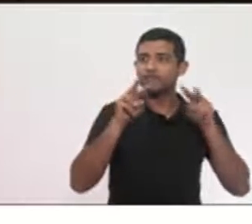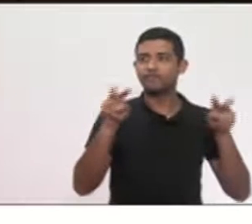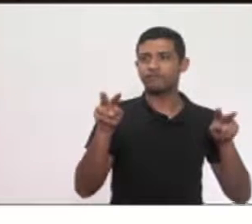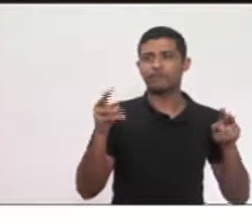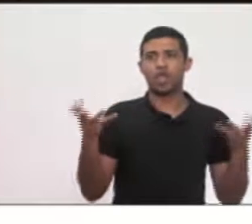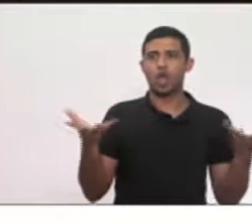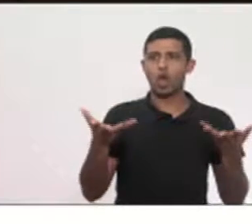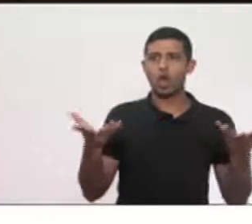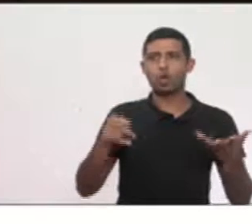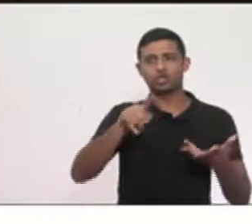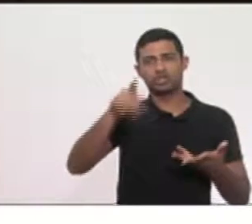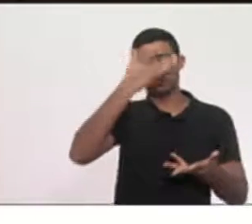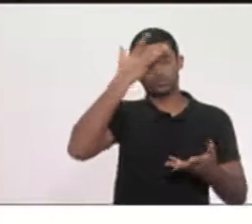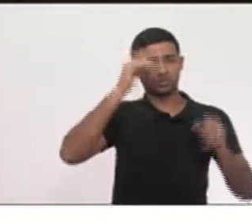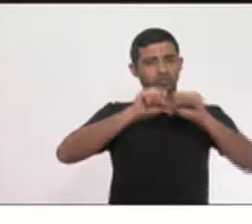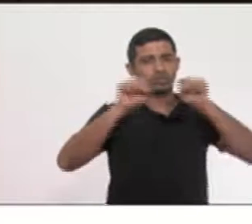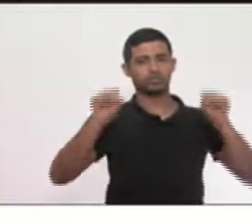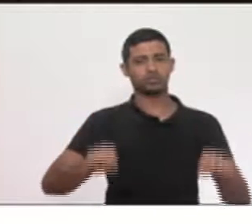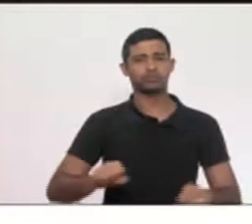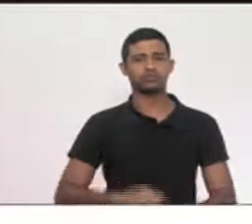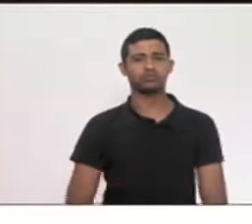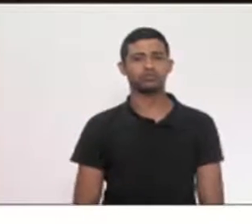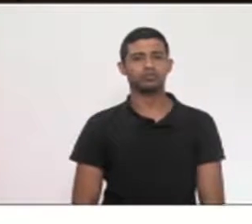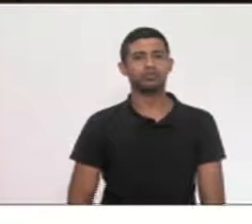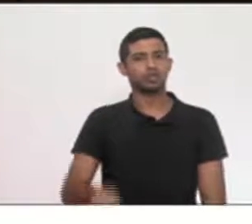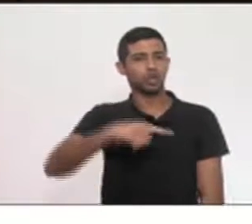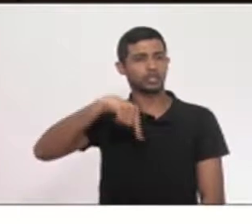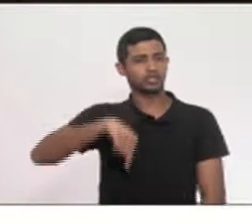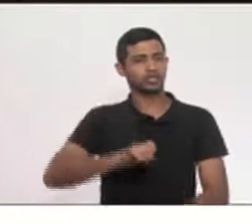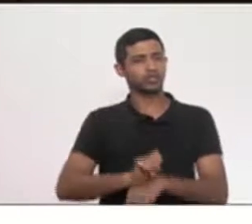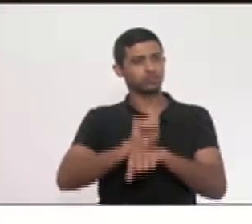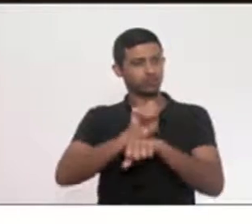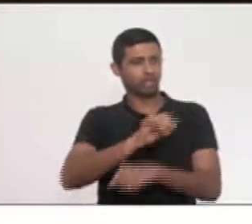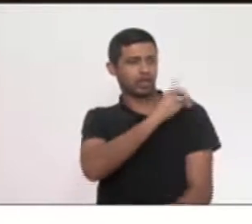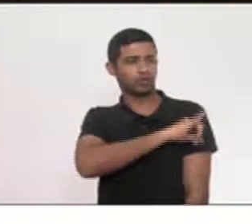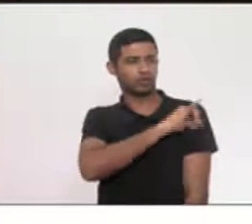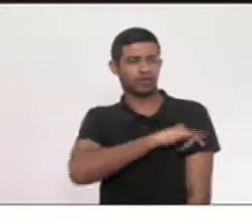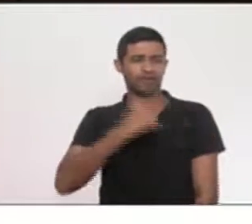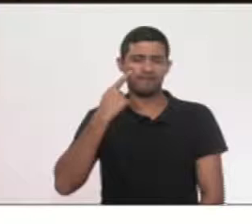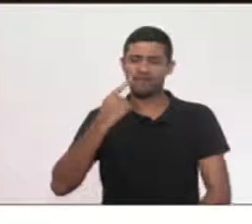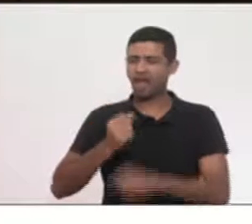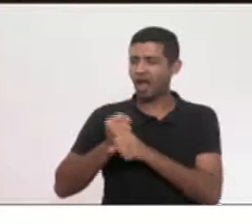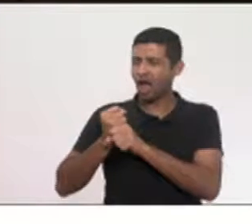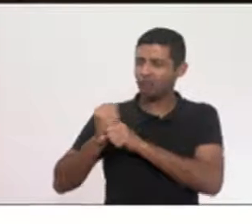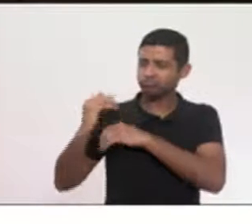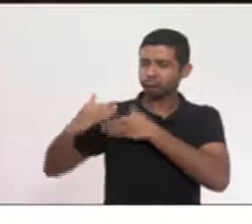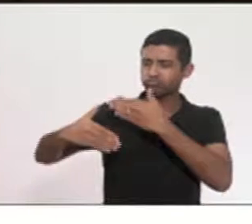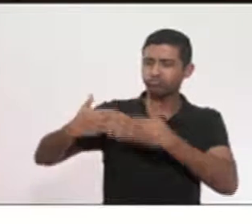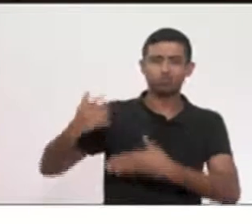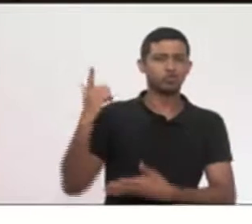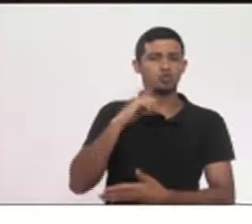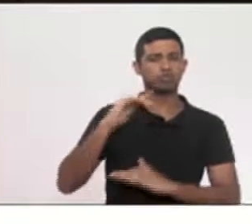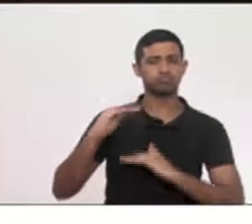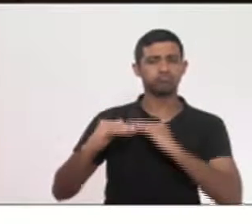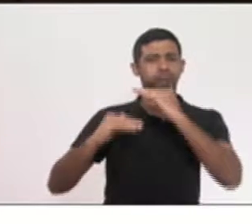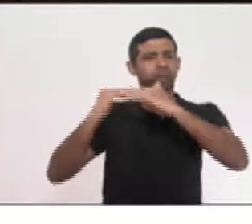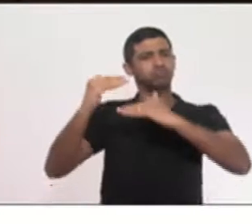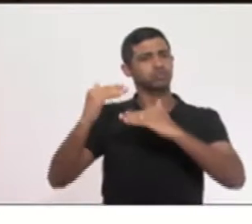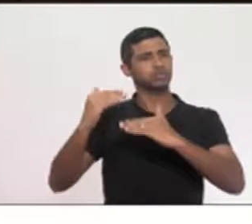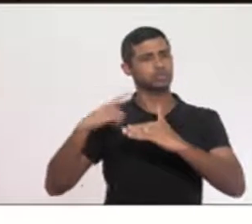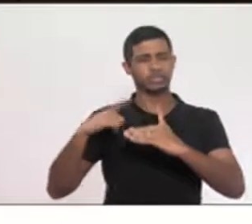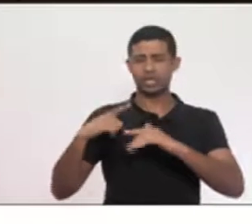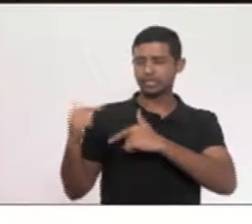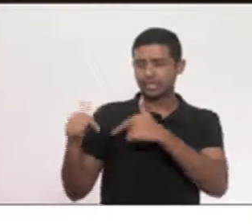situação desses servidores. A gente aqui no estado do Rio de Janeiro, ao longo dos anos, conseguiu avançar na construção